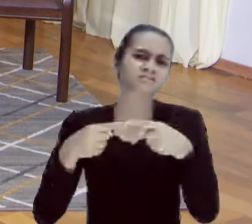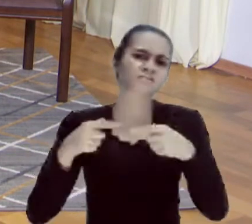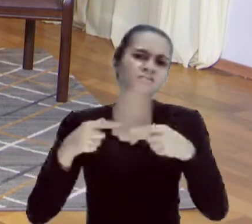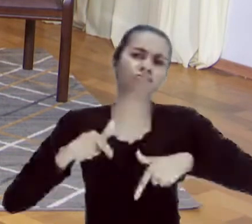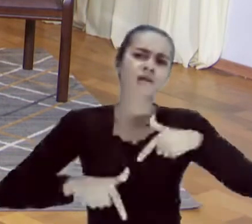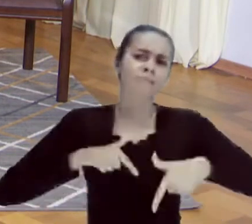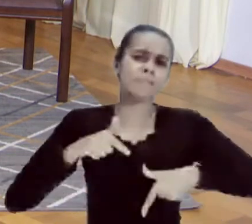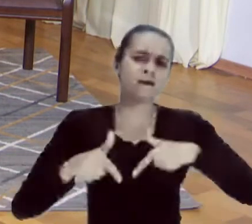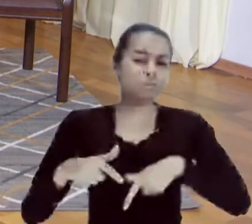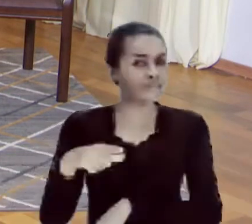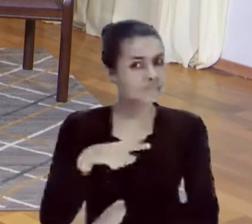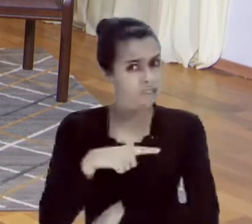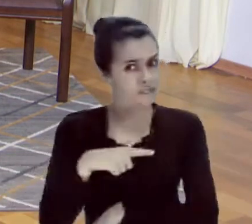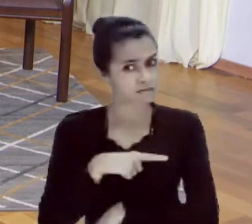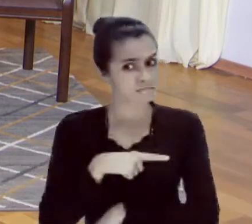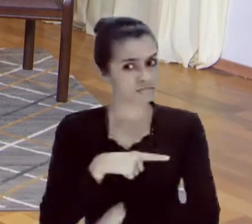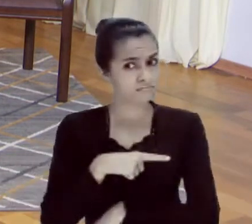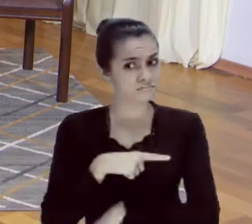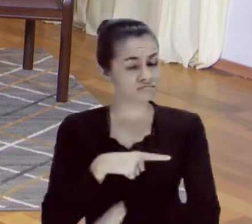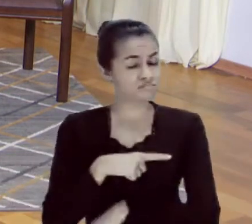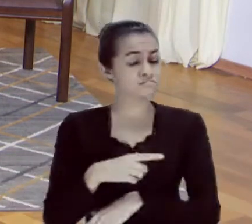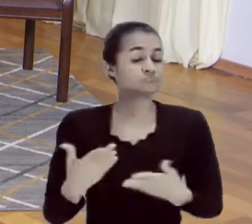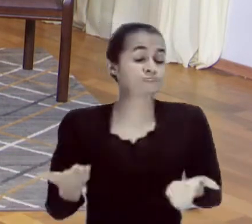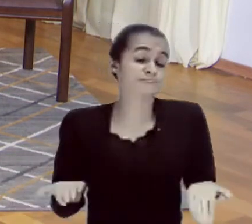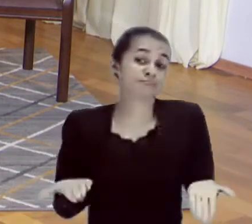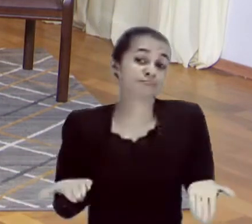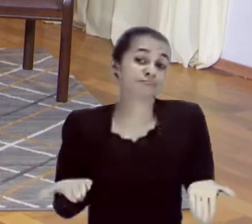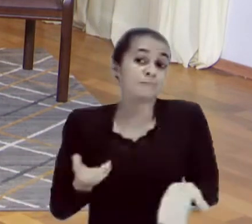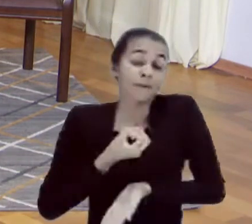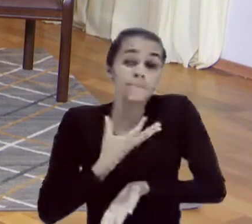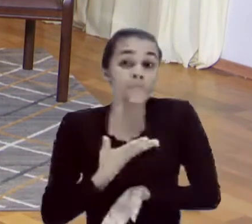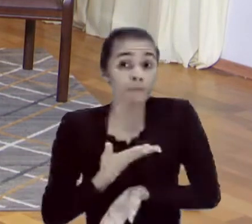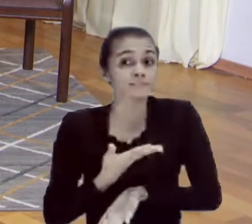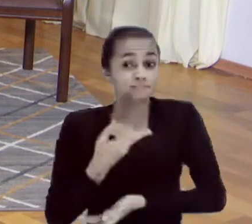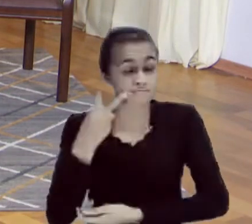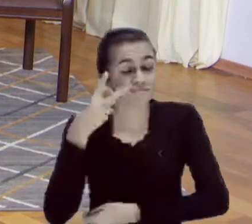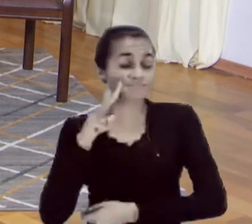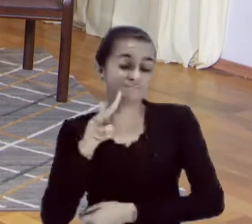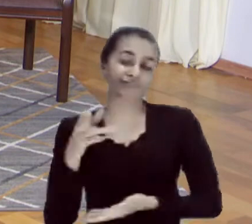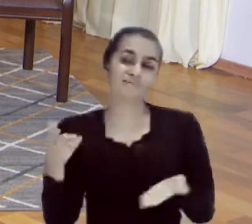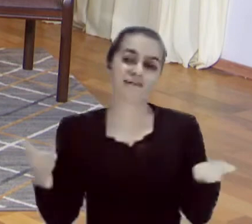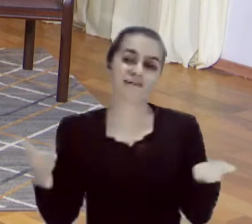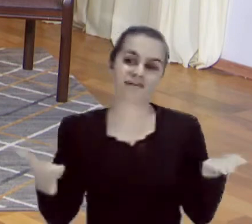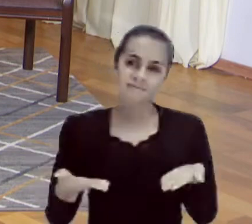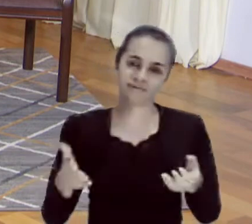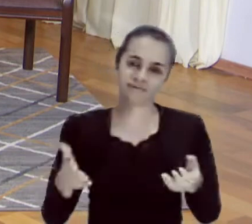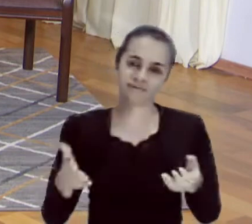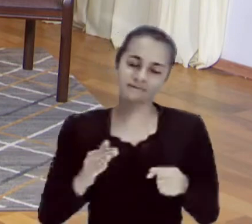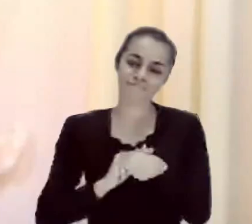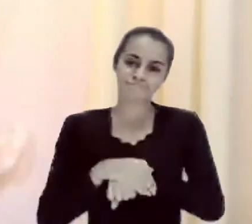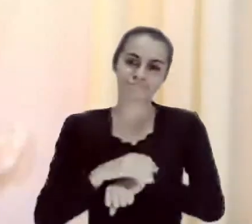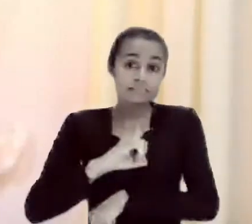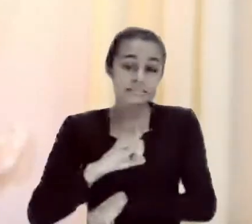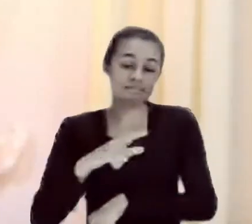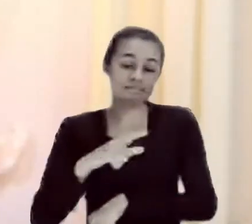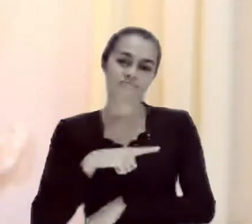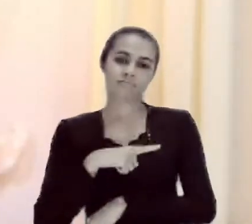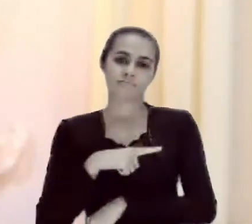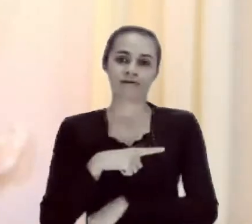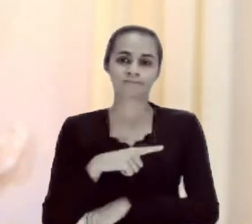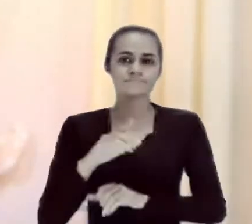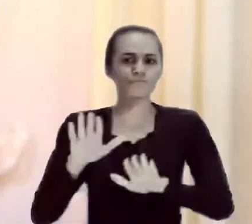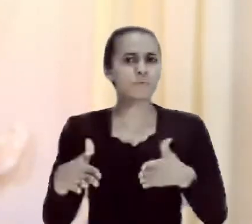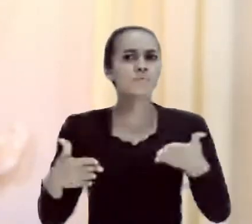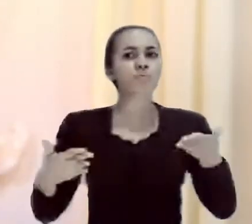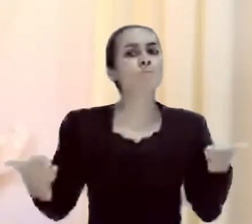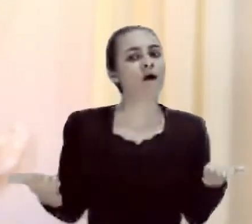relação entre isso? Bom, nós iremos ver nessa noite se há alguma relação e qual é a relação